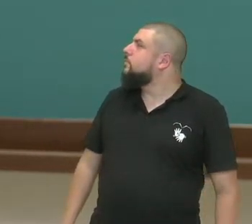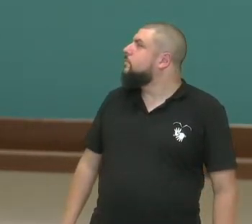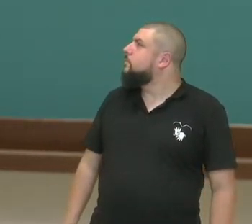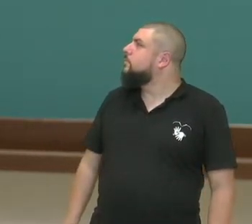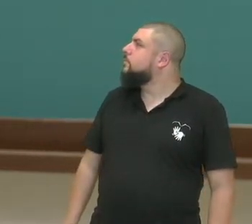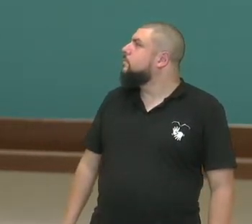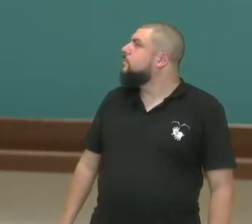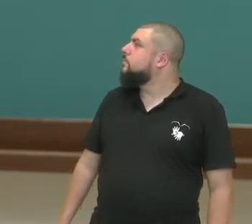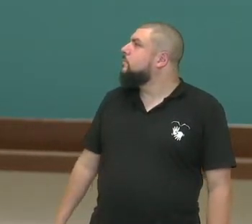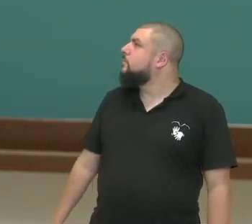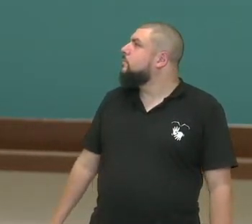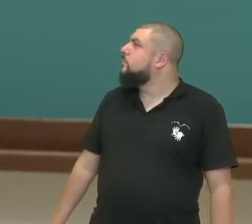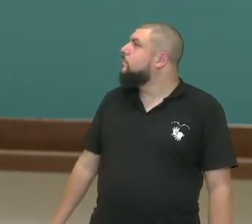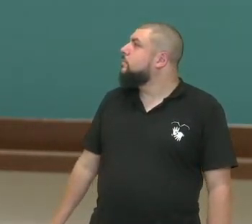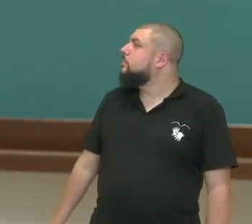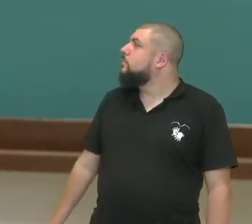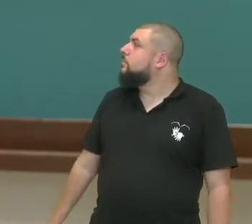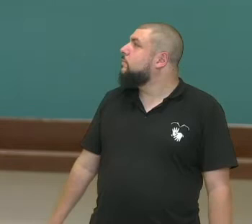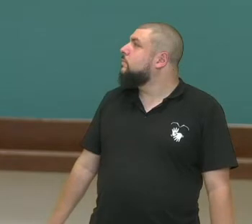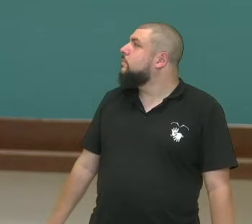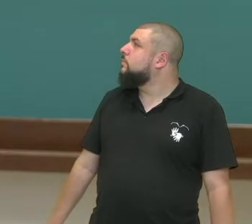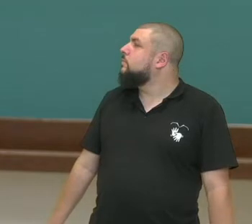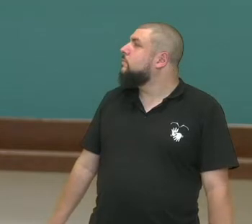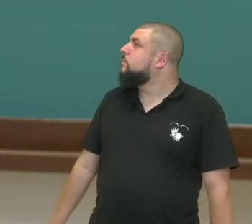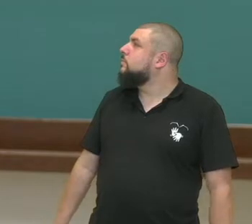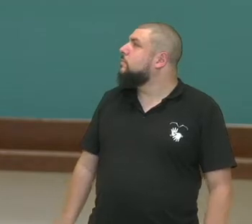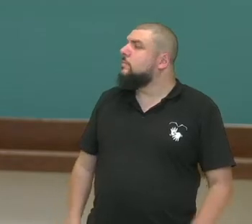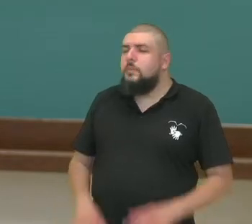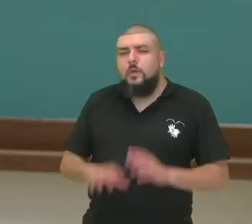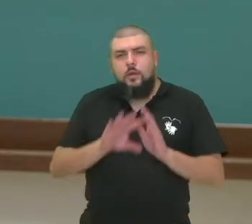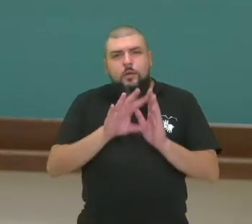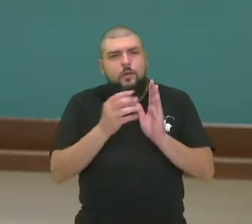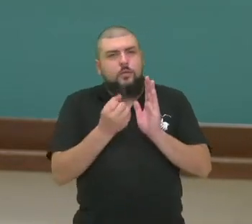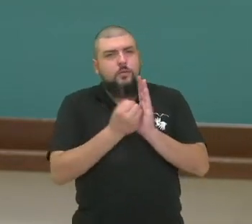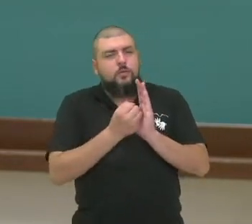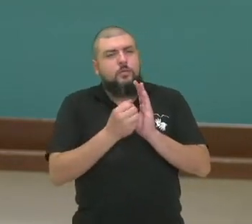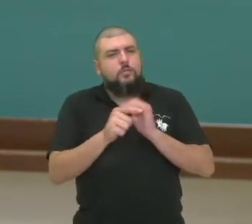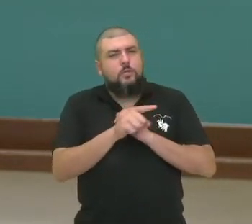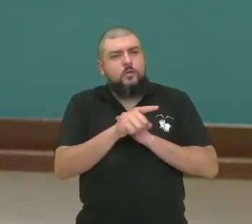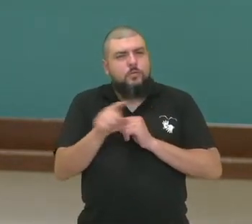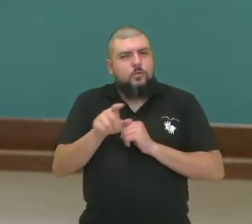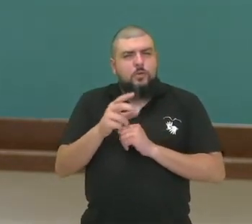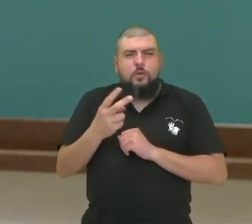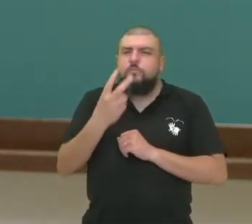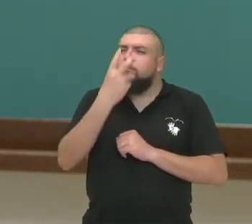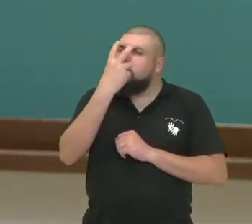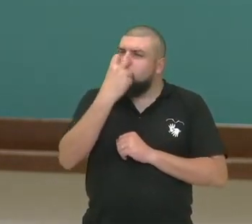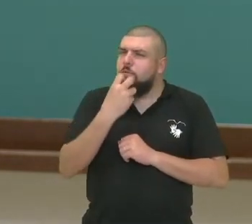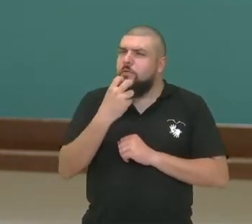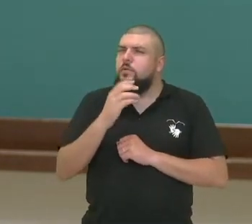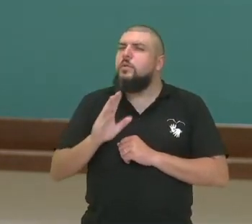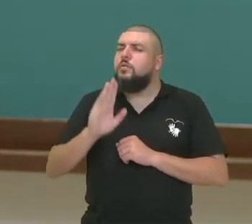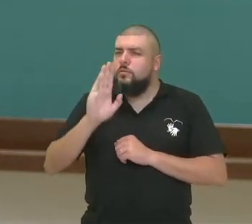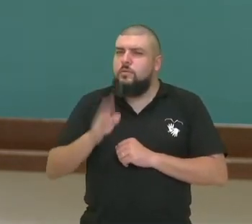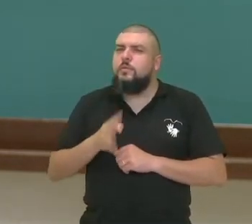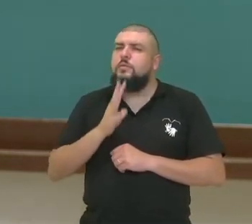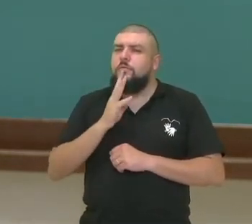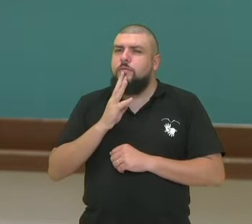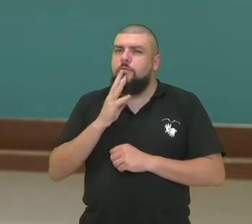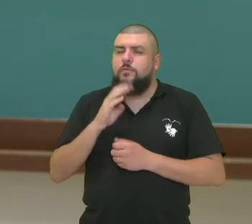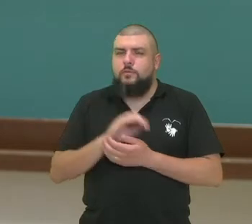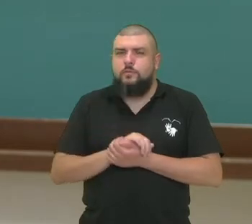também o hino, esses símbolos que certamente você já conhece. A bandeira representando aí